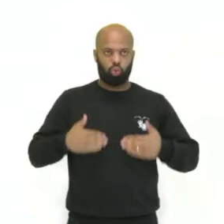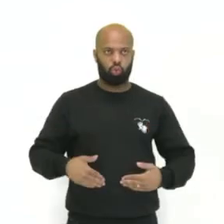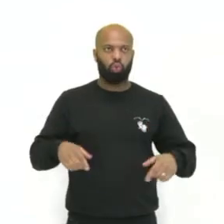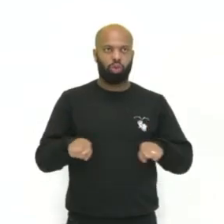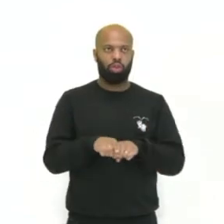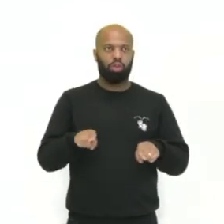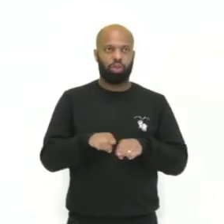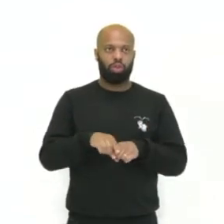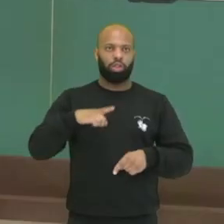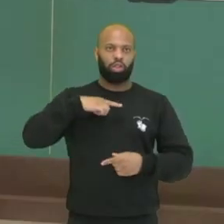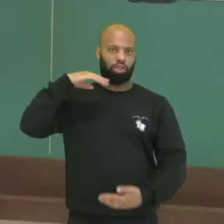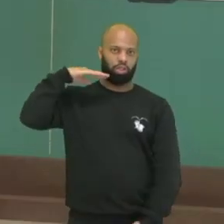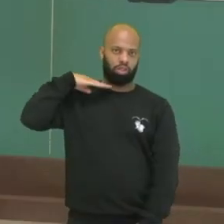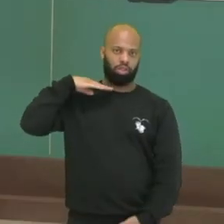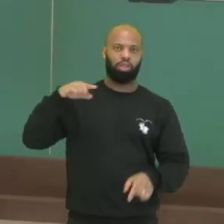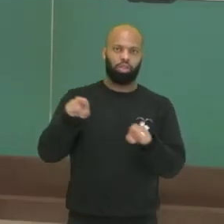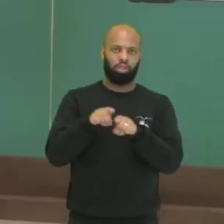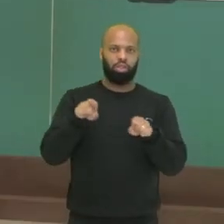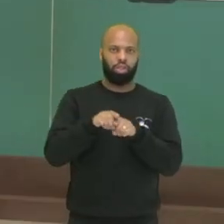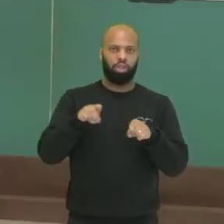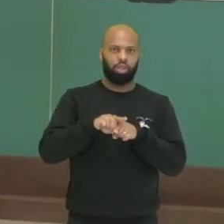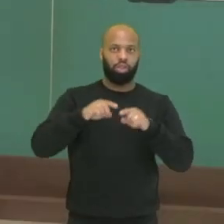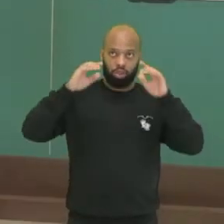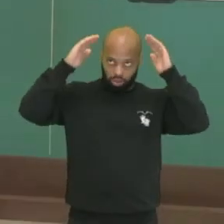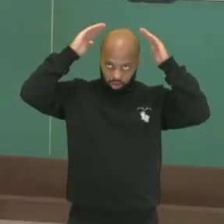e da espada.